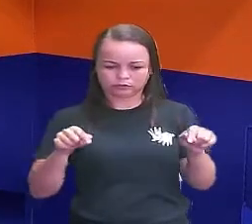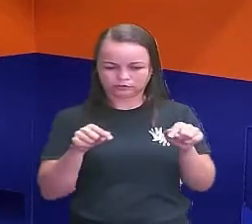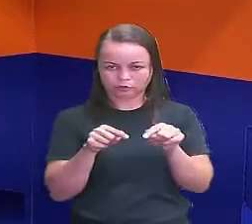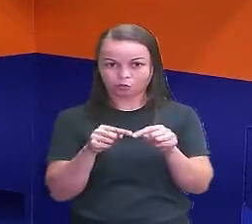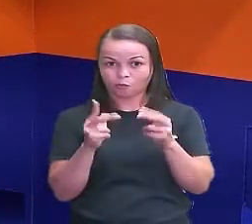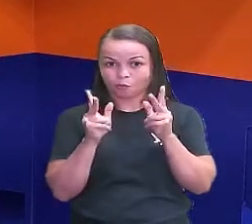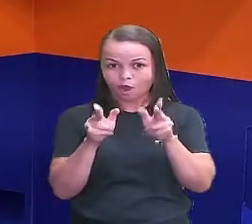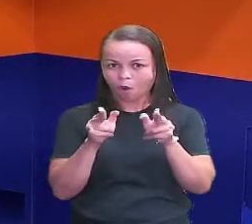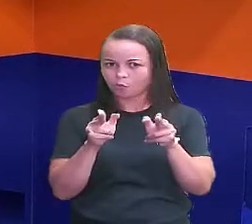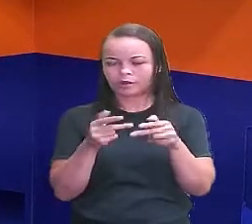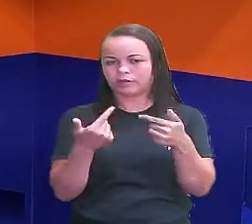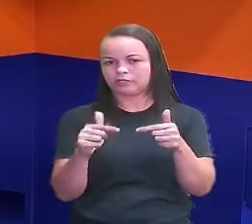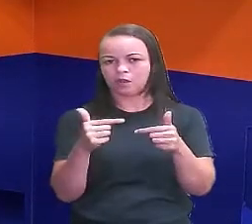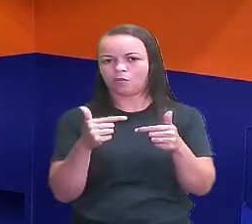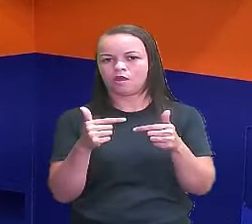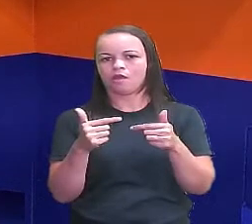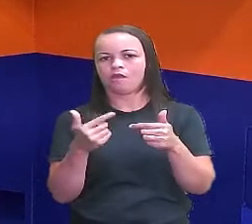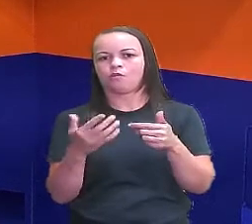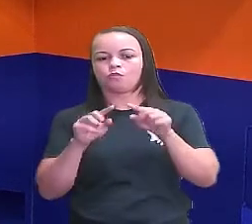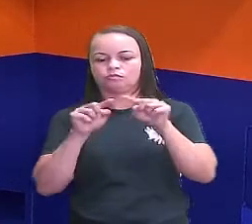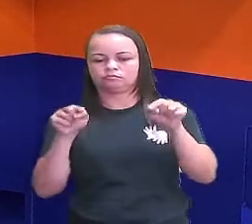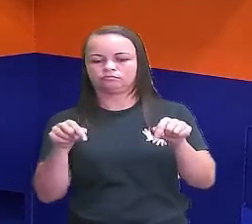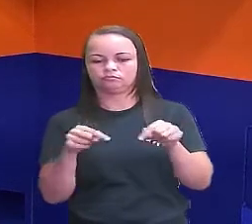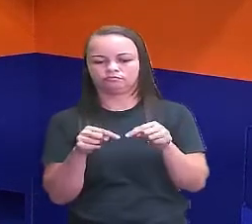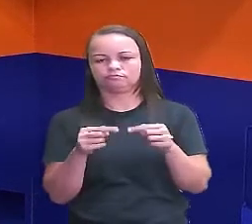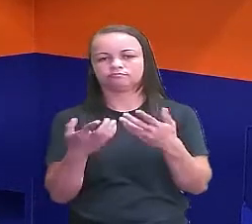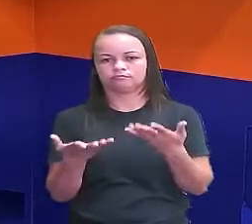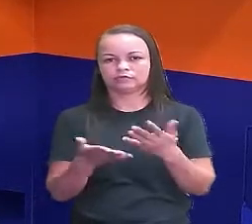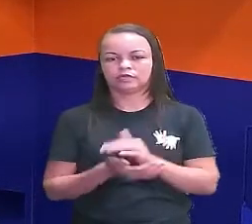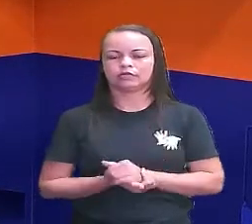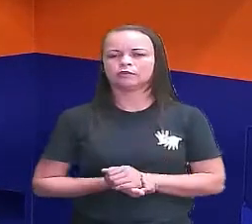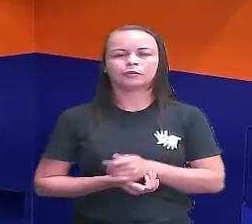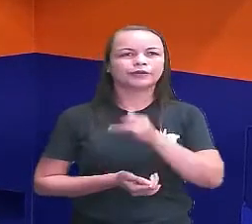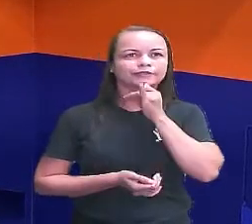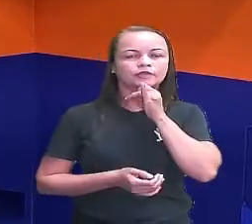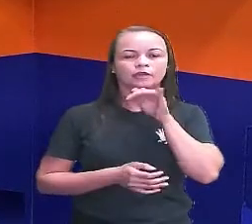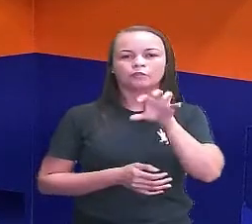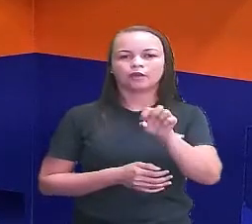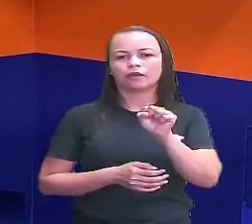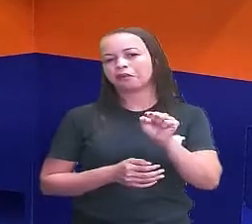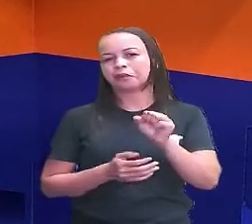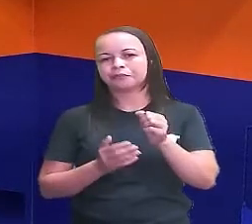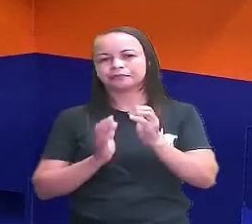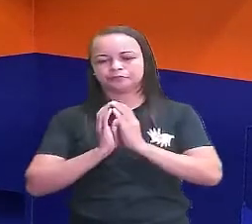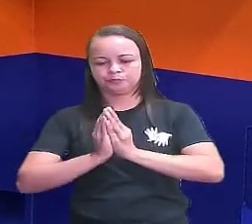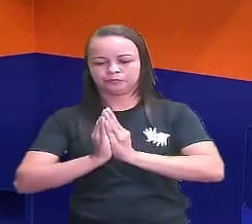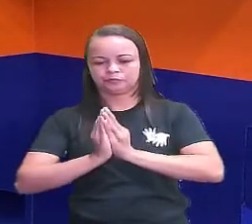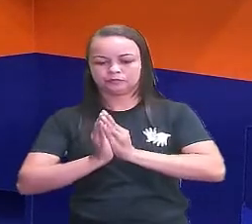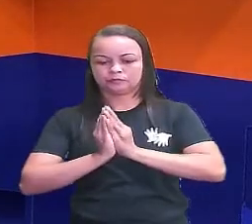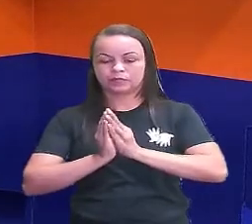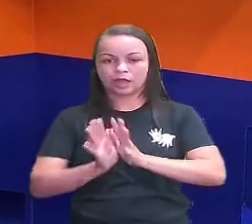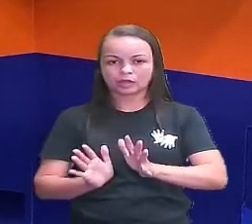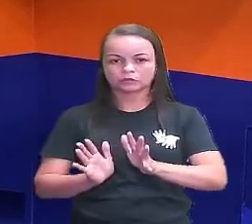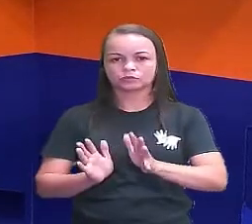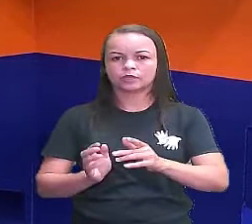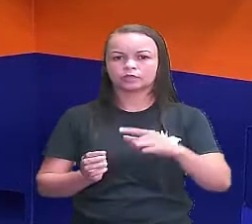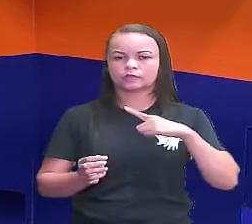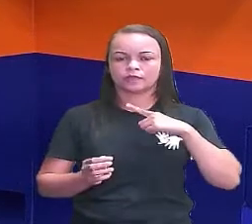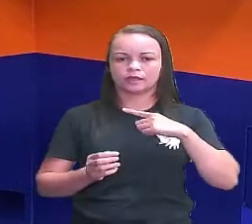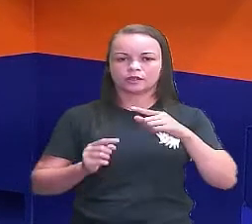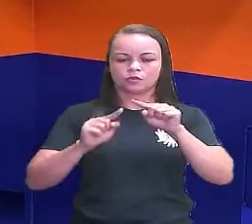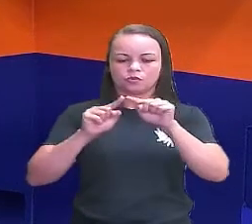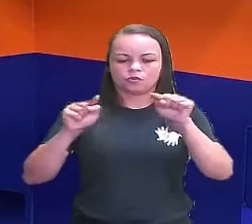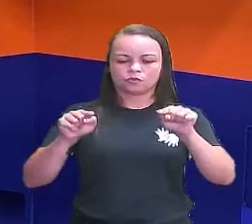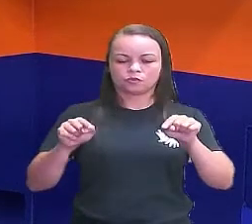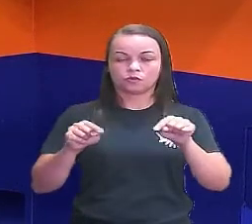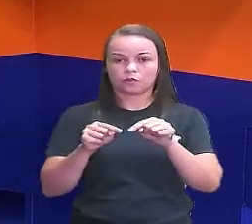quadrado, tá certo? Então, quando a gente pega um dado ele tem 4 lados, não é isso? E ele tem o quê? Todos os